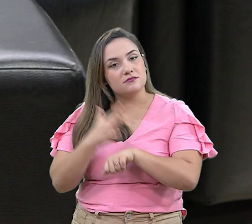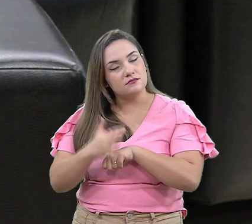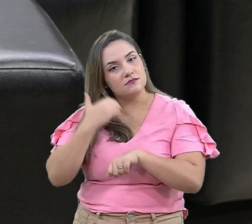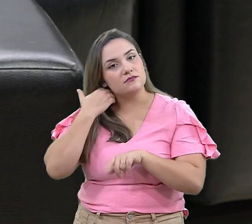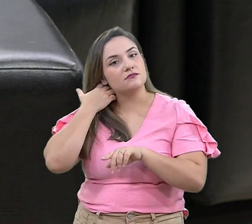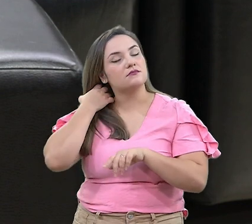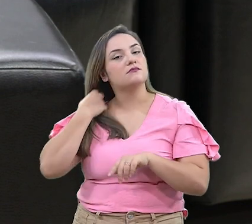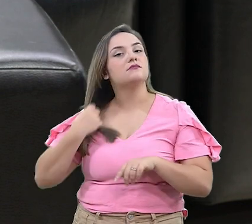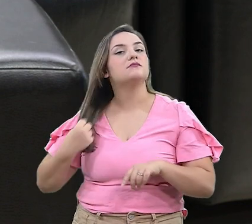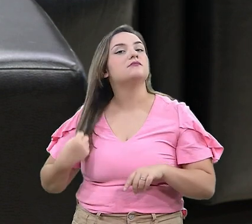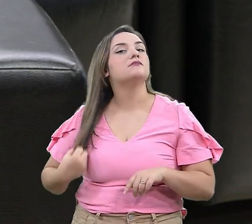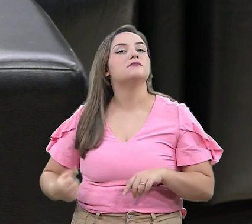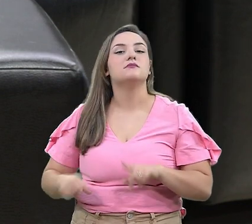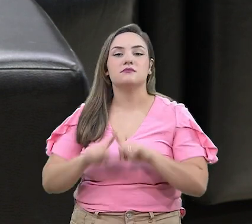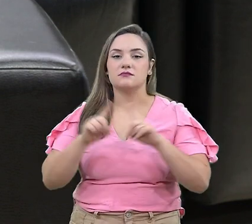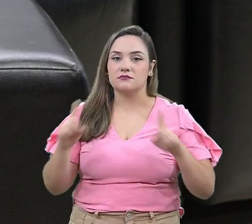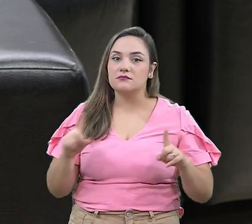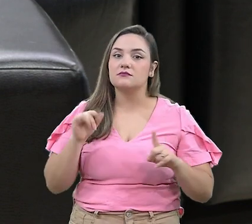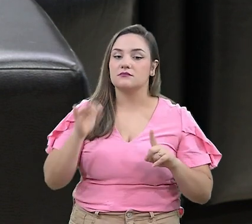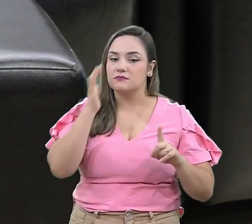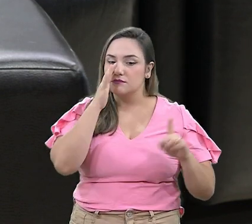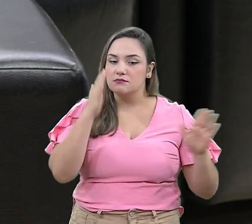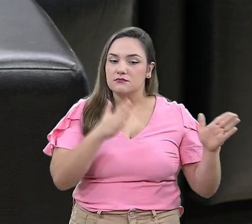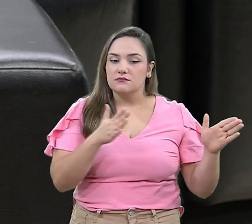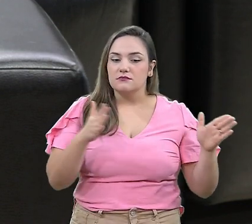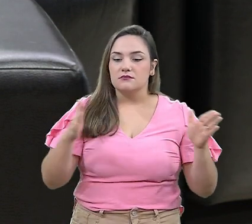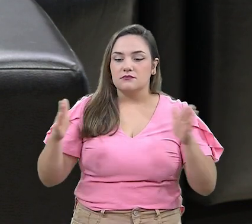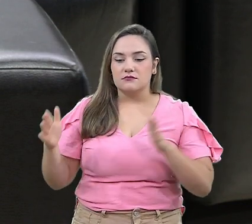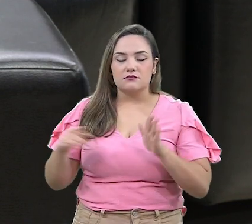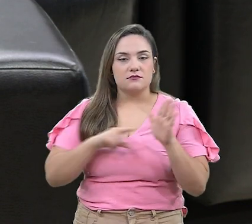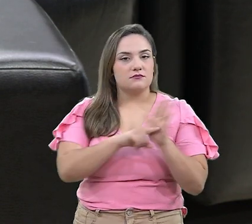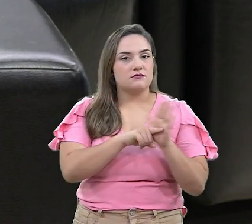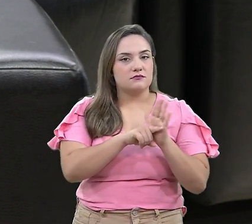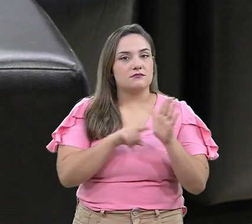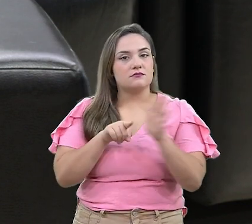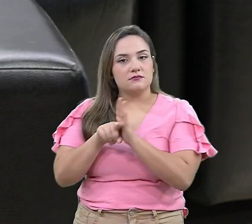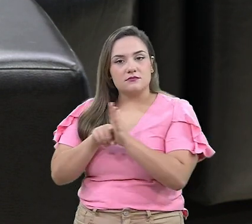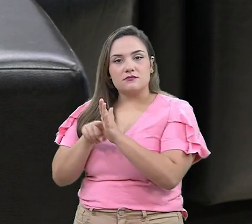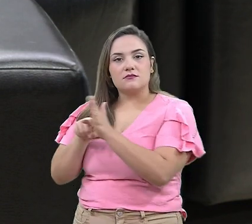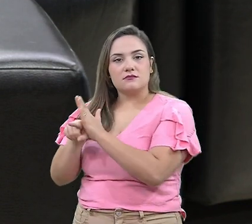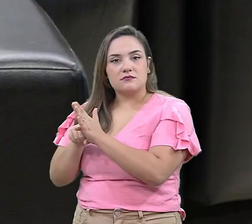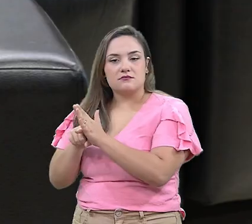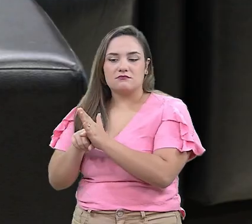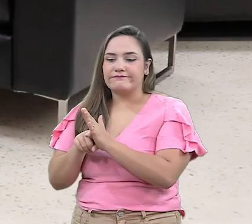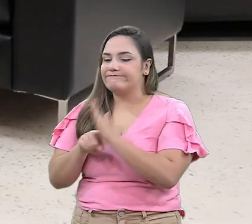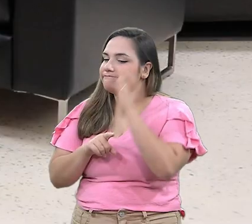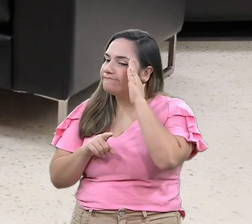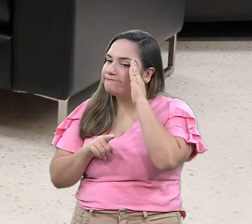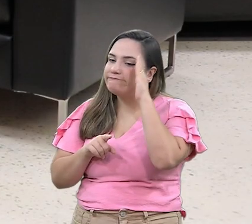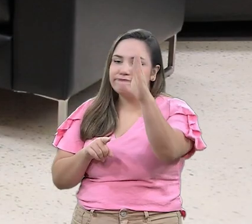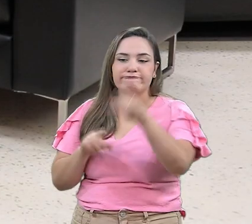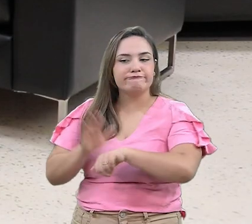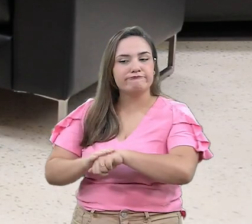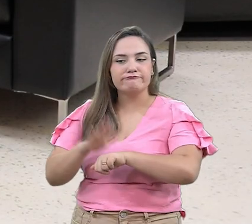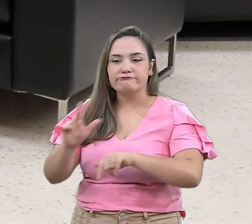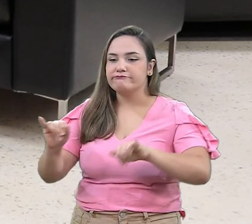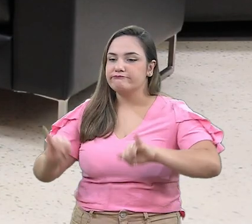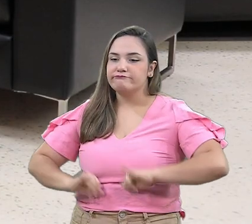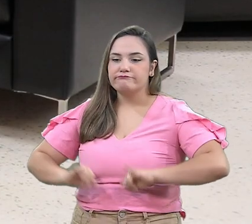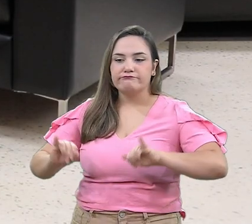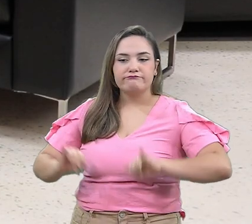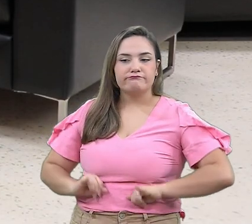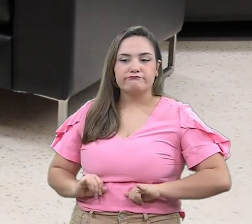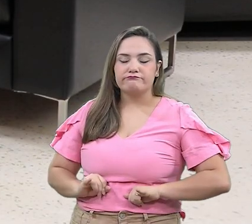estagiários. Mas, se nós formos observar as pesquisas, os alvos mais